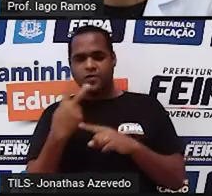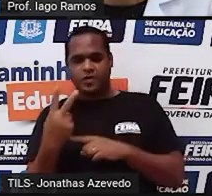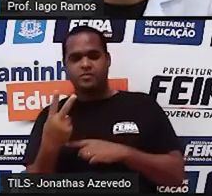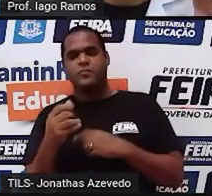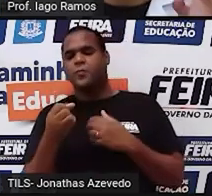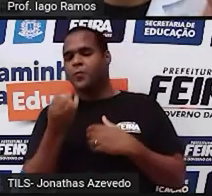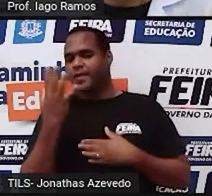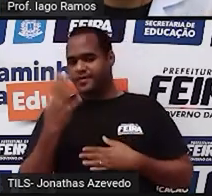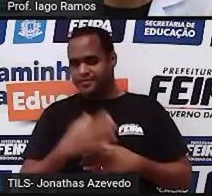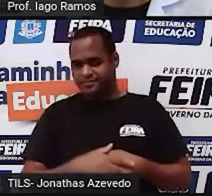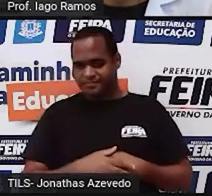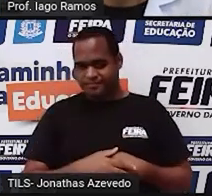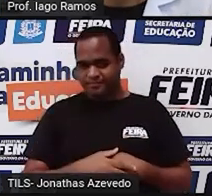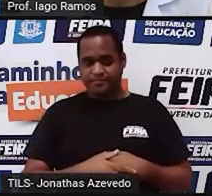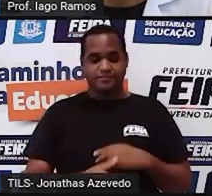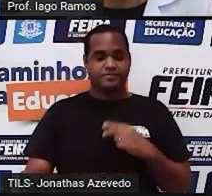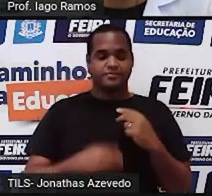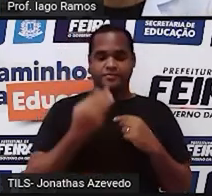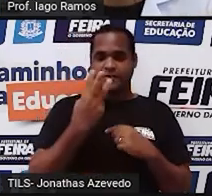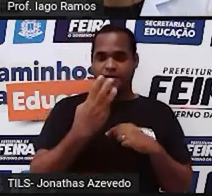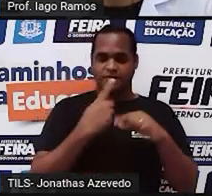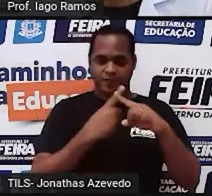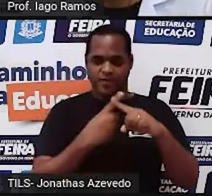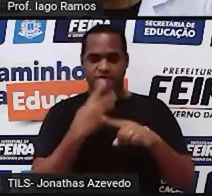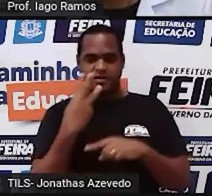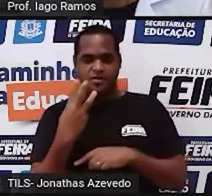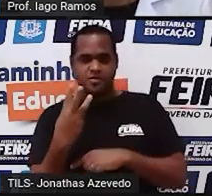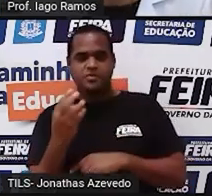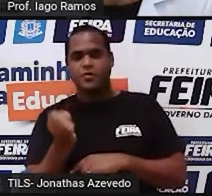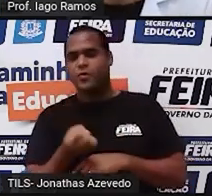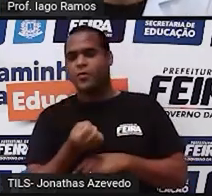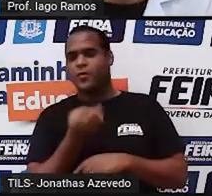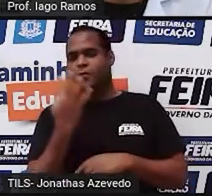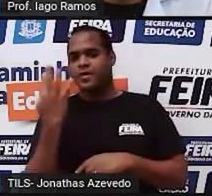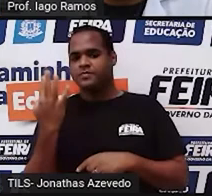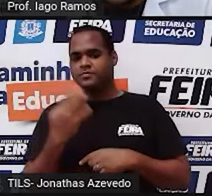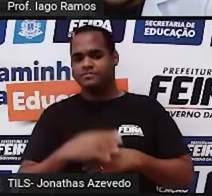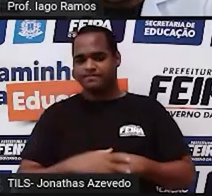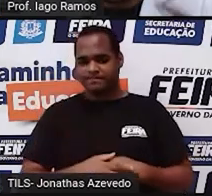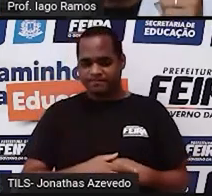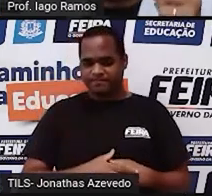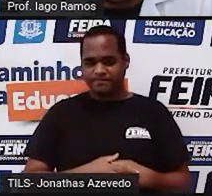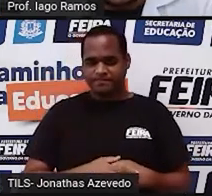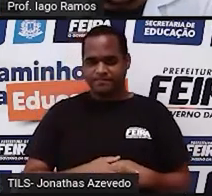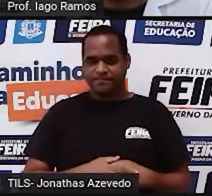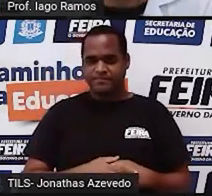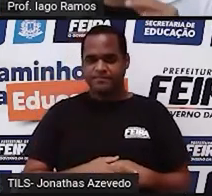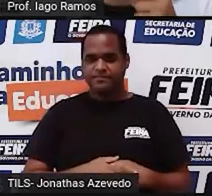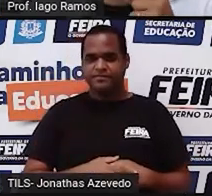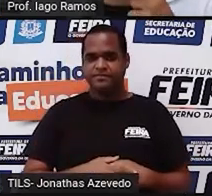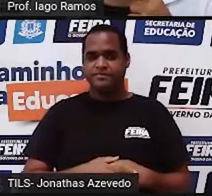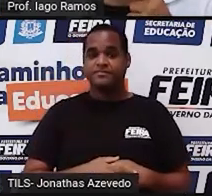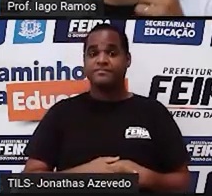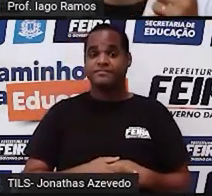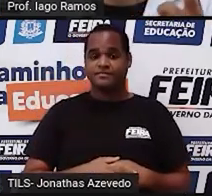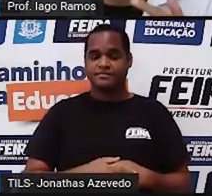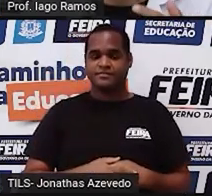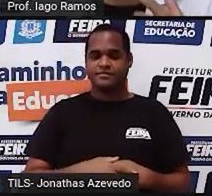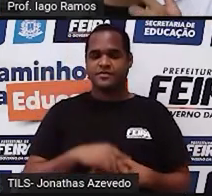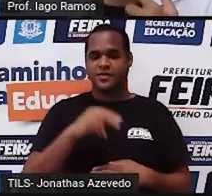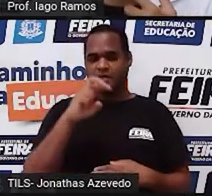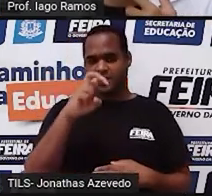dois raiz quadrada de três o número de vezes ele mesmo dá 3 a